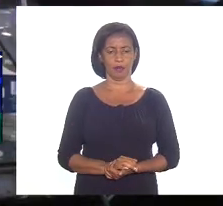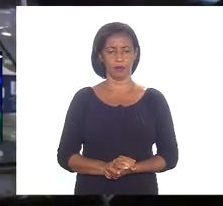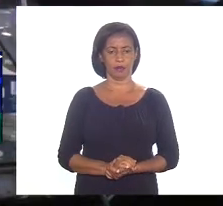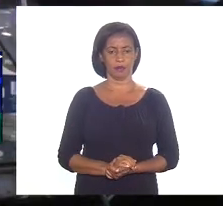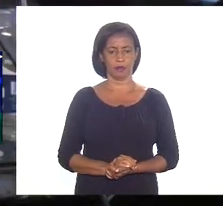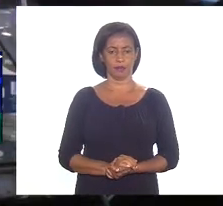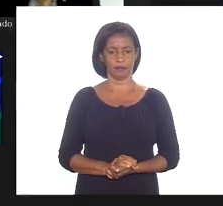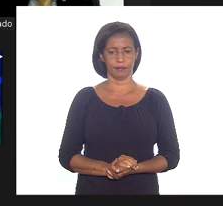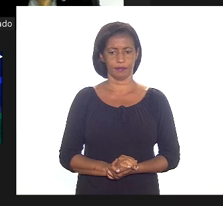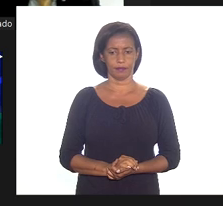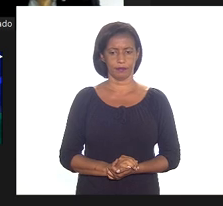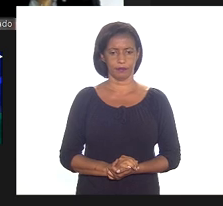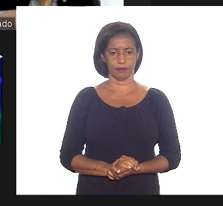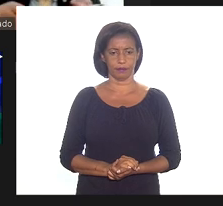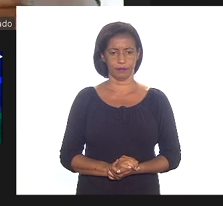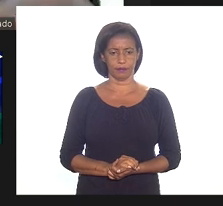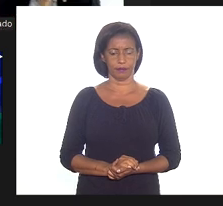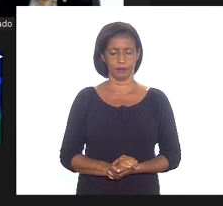Alana Passos